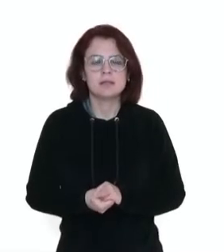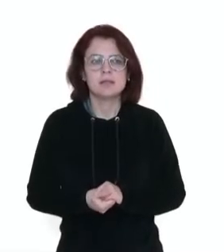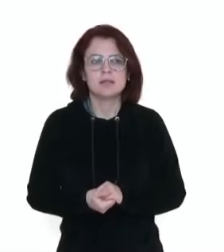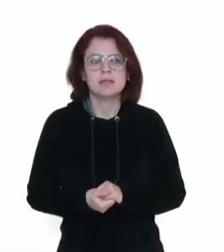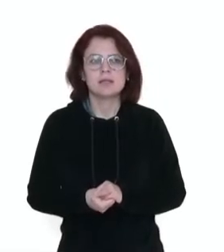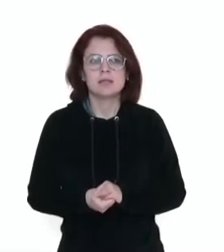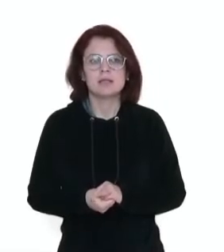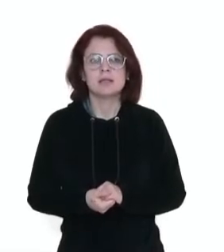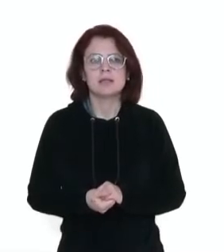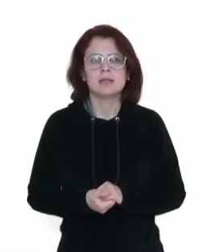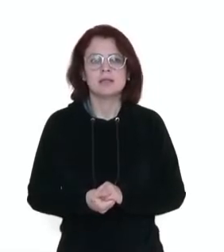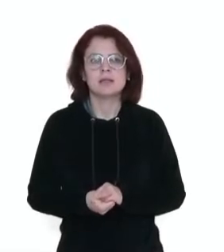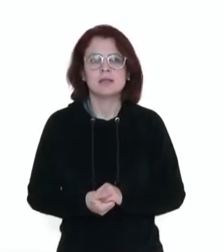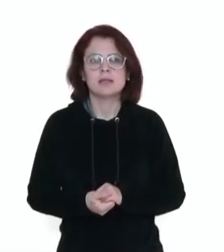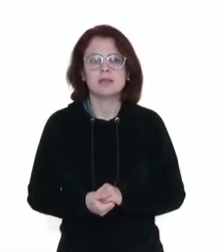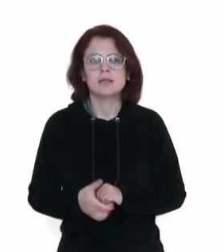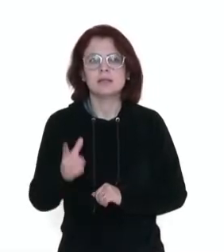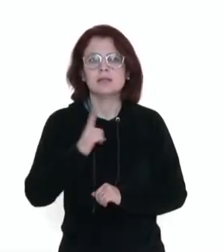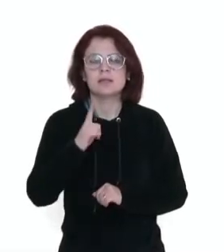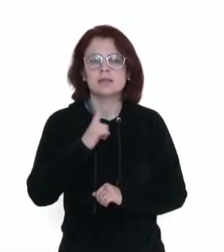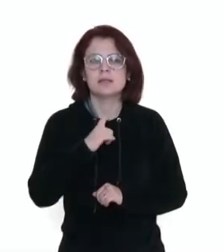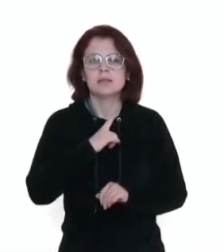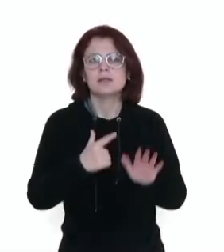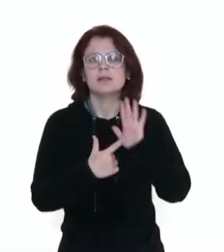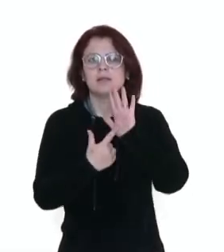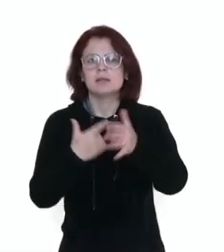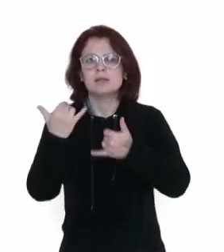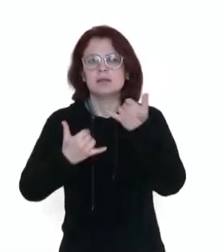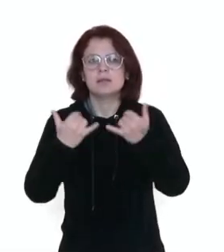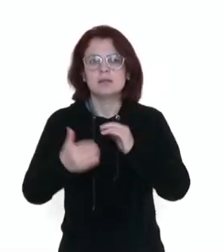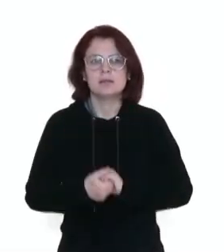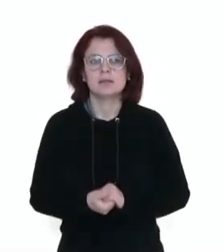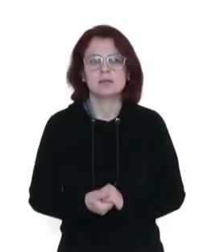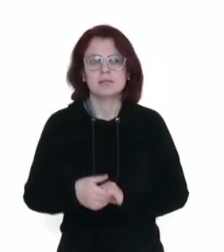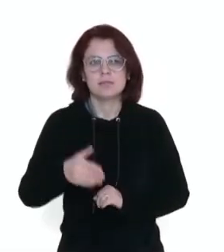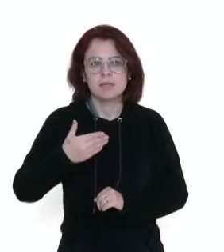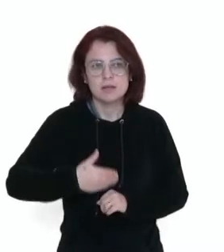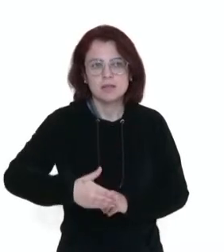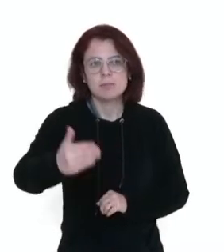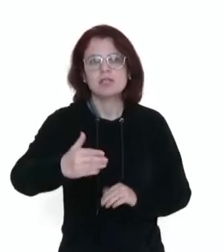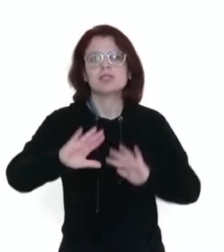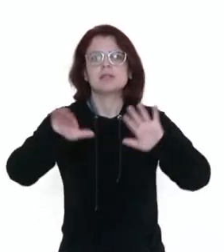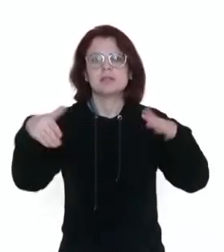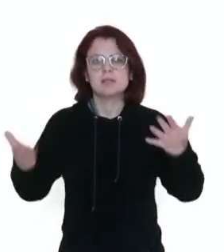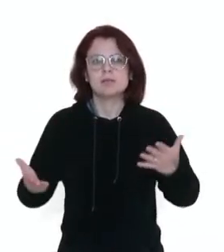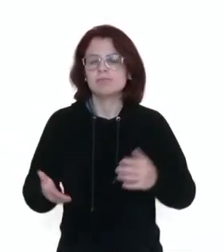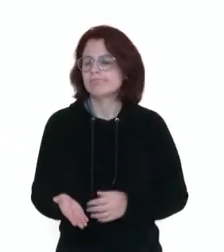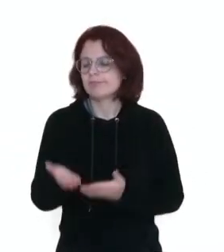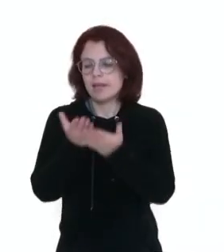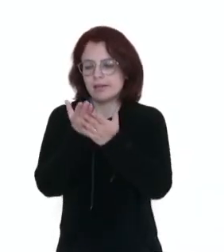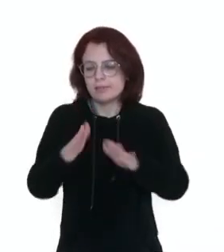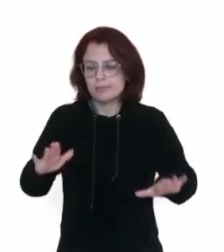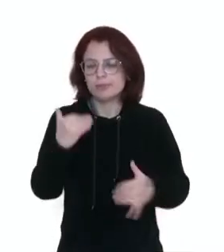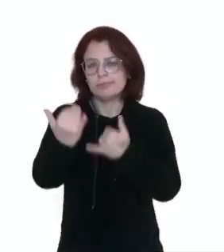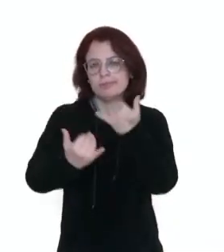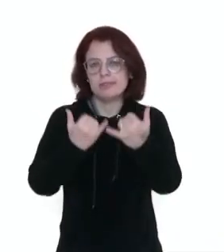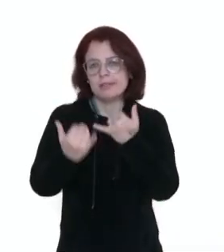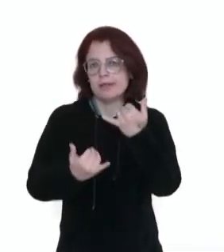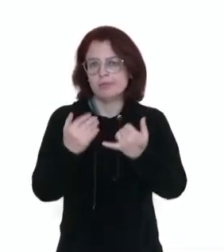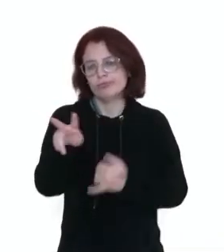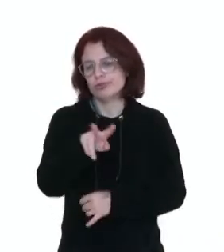gente trouxe a seguinte situação, né, que configura esse desfecho. A partir de então, eles não brincaram